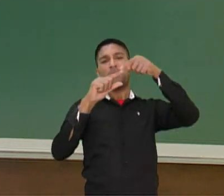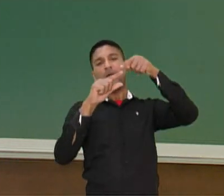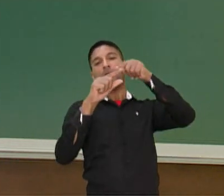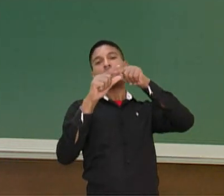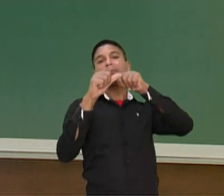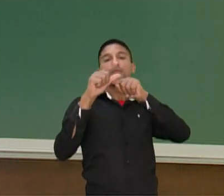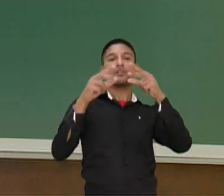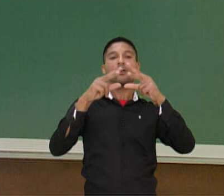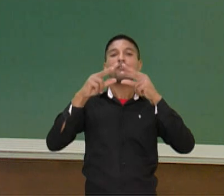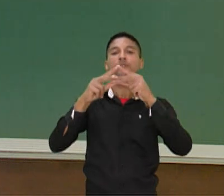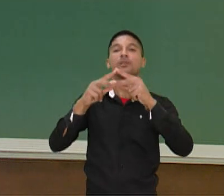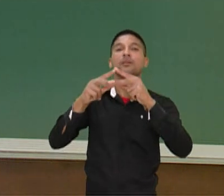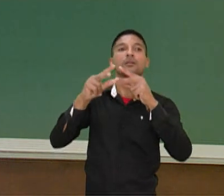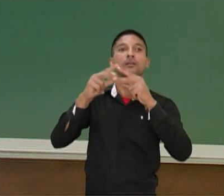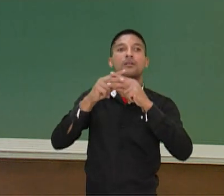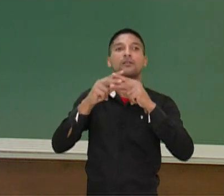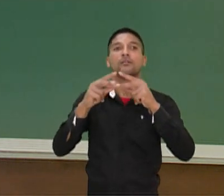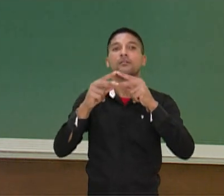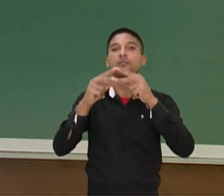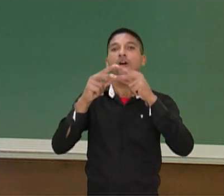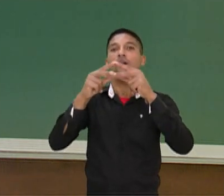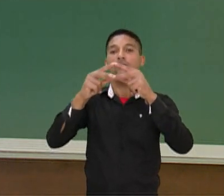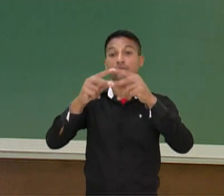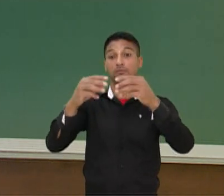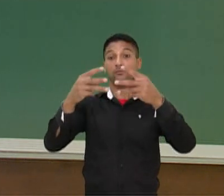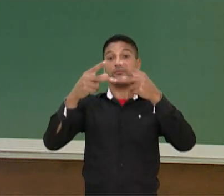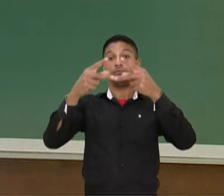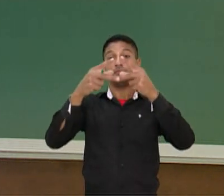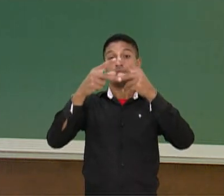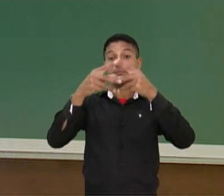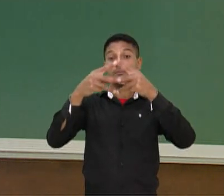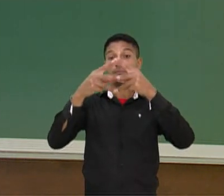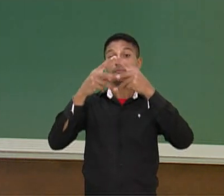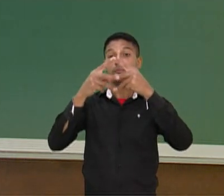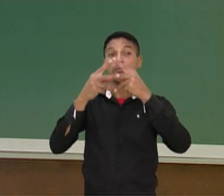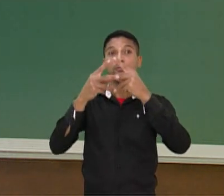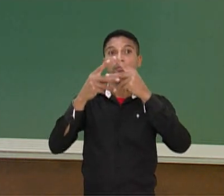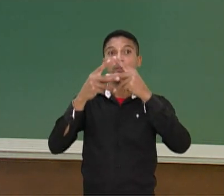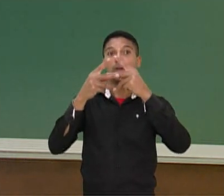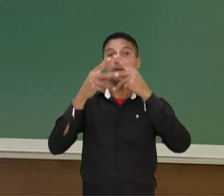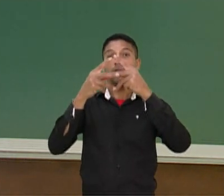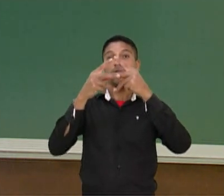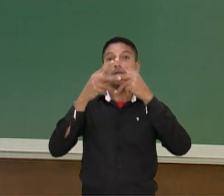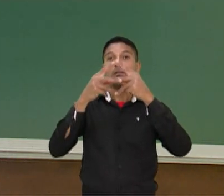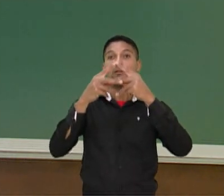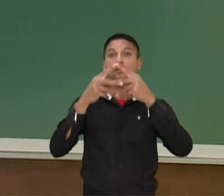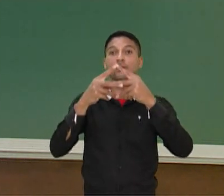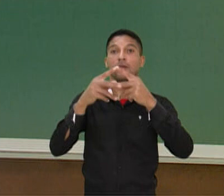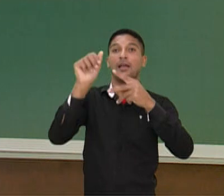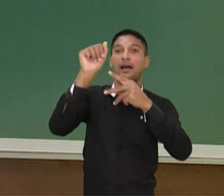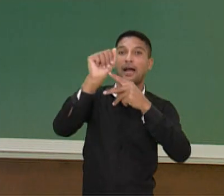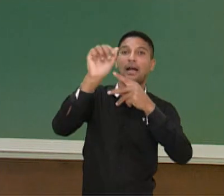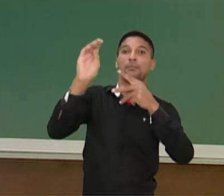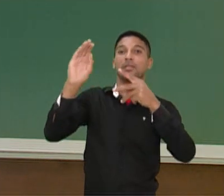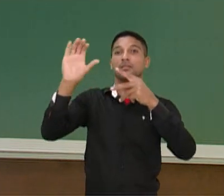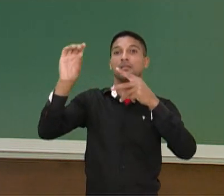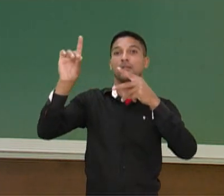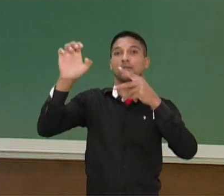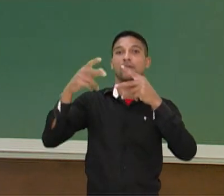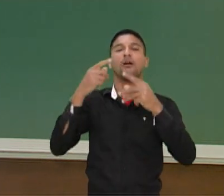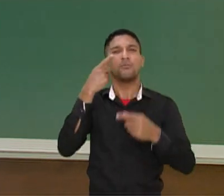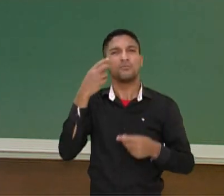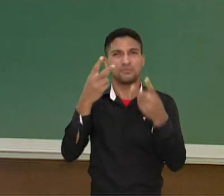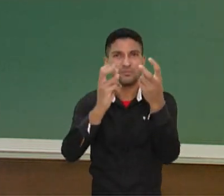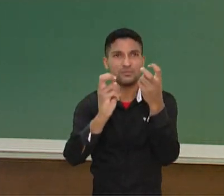B, C, D, E. É o nome do polígono, né? Enquanto a gente não chega no nome, esse é o nome dele, A, B, C, D, E. Então, os vértices